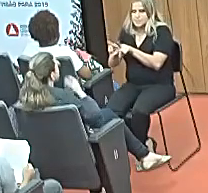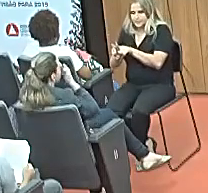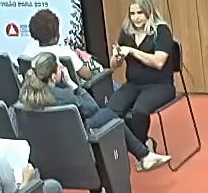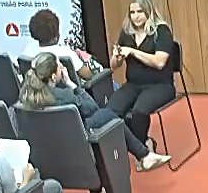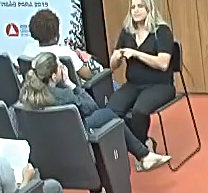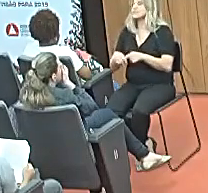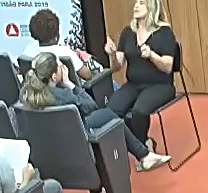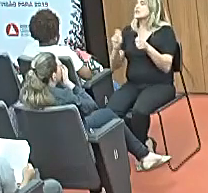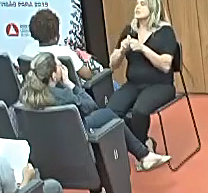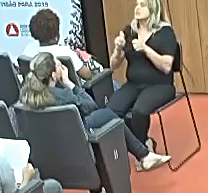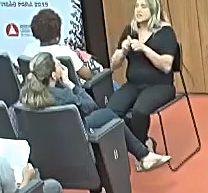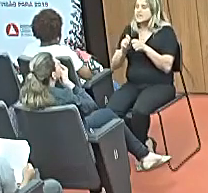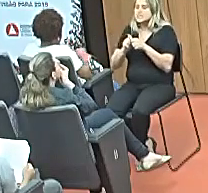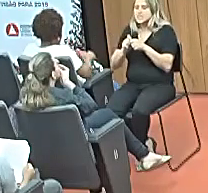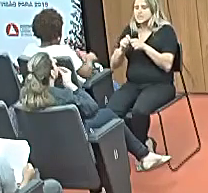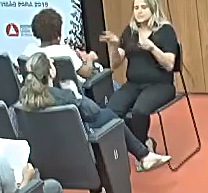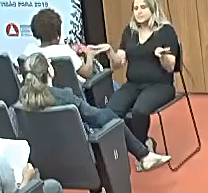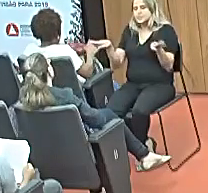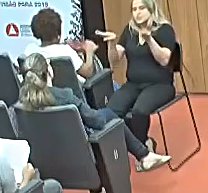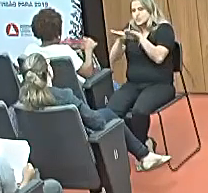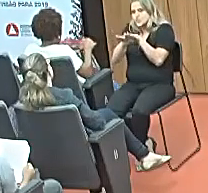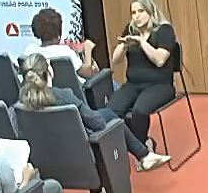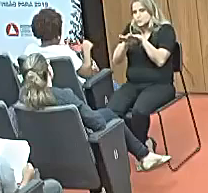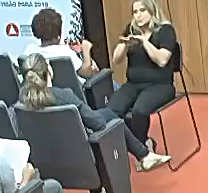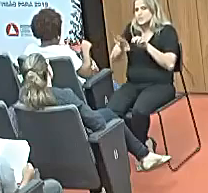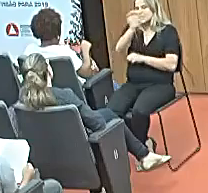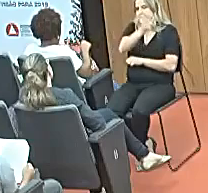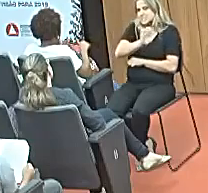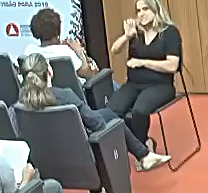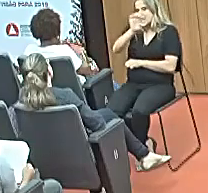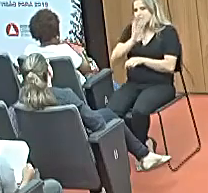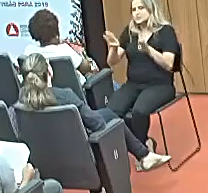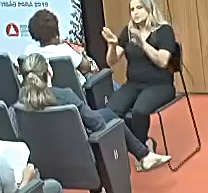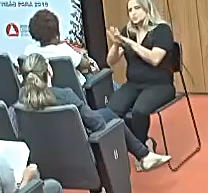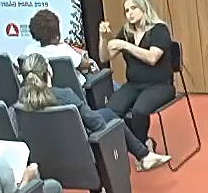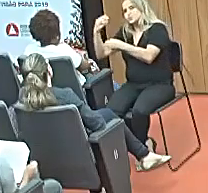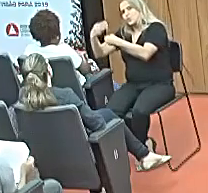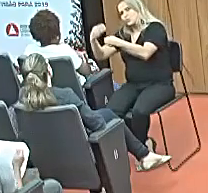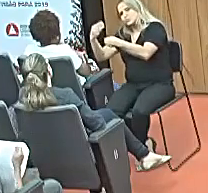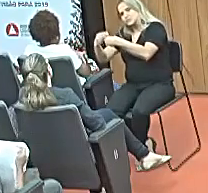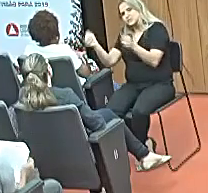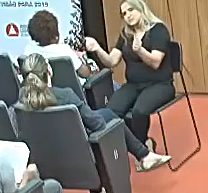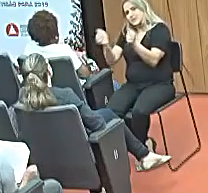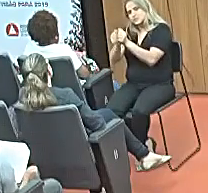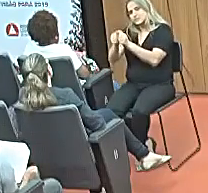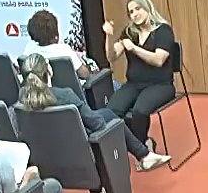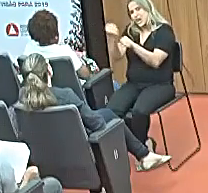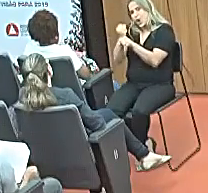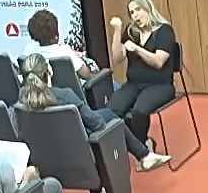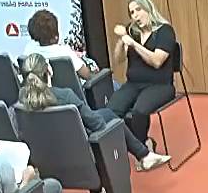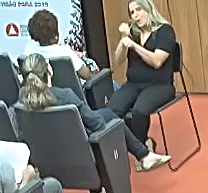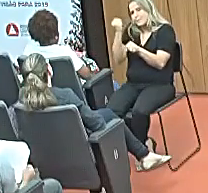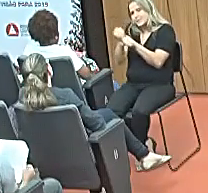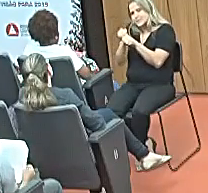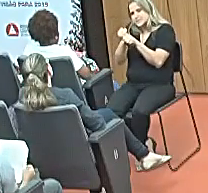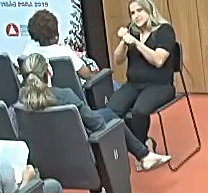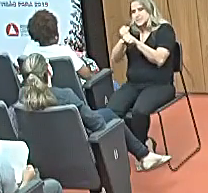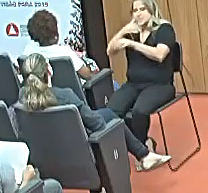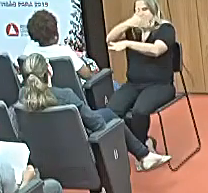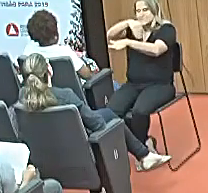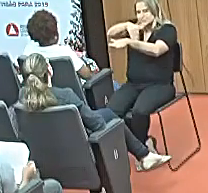parcerias entre o estado os municípios para obras de adequação dos corredores